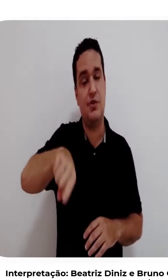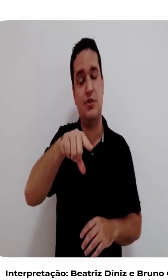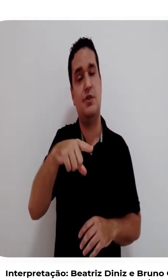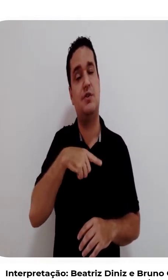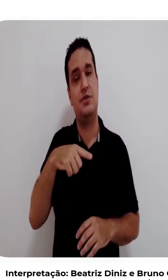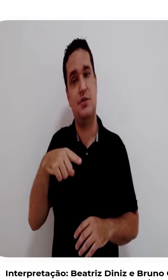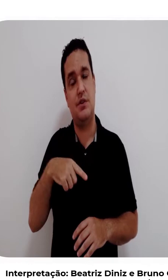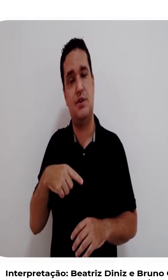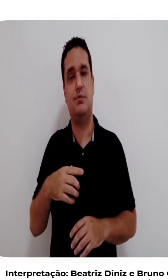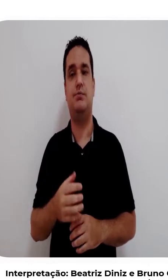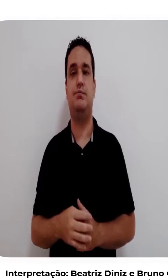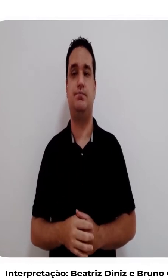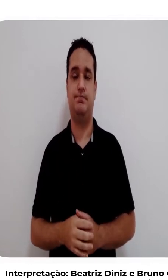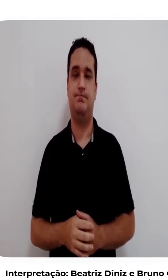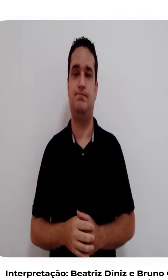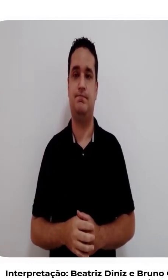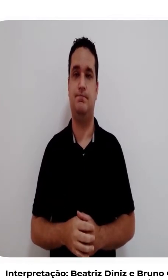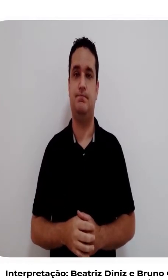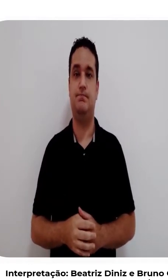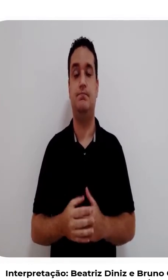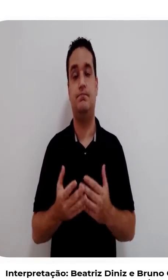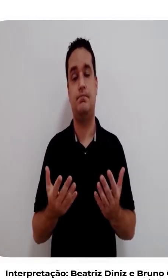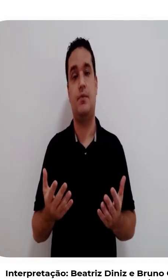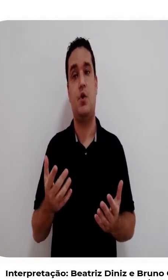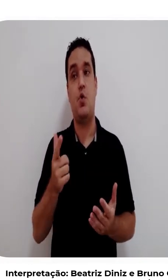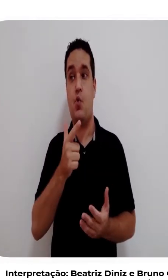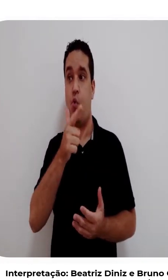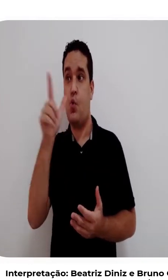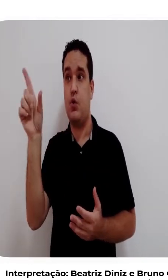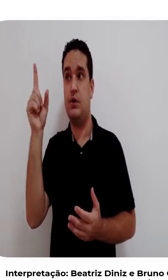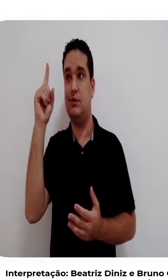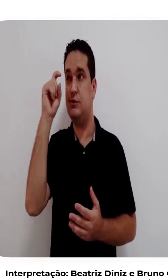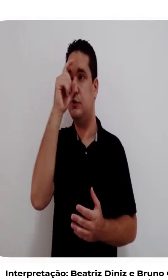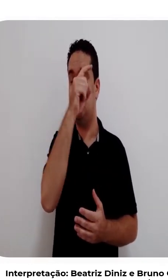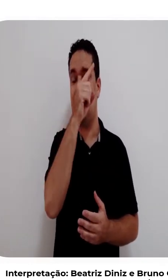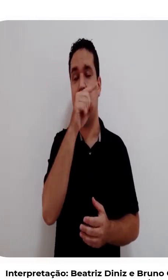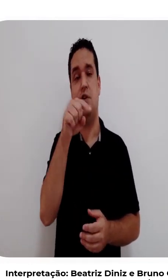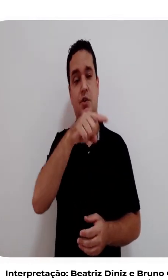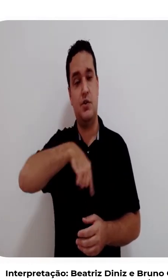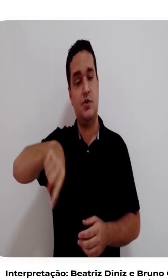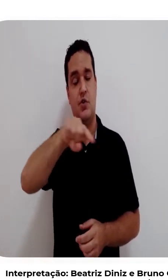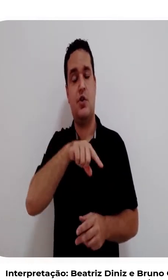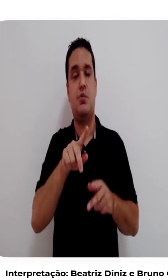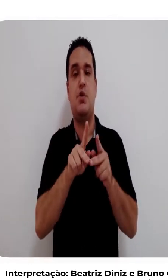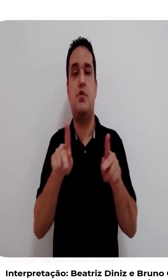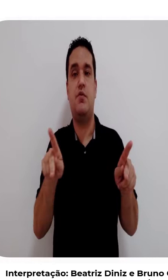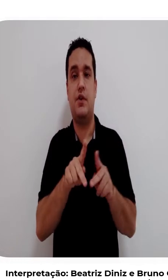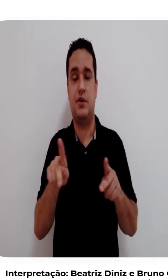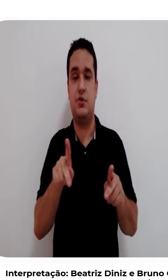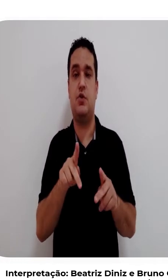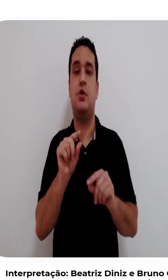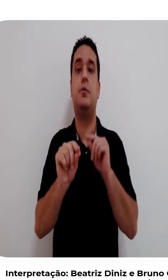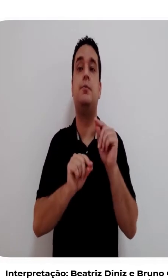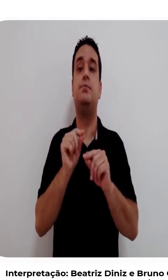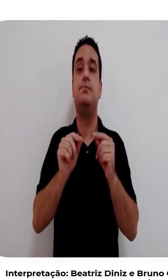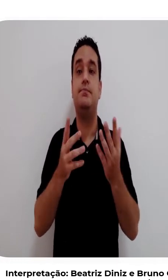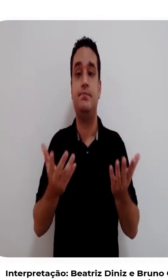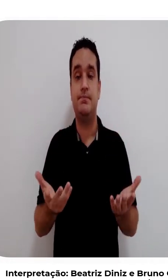foi lançado. Um outro grande desafio para nós professores nesse